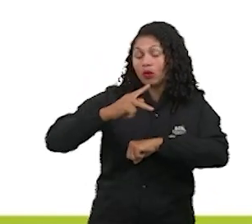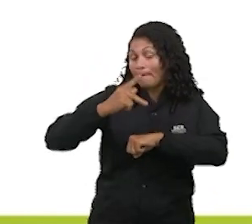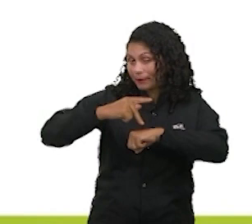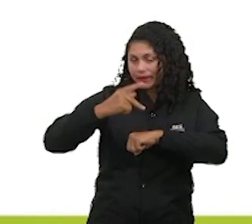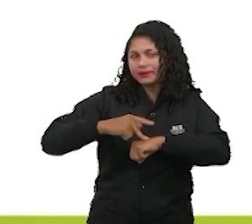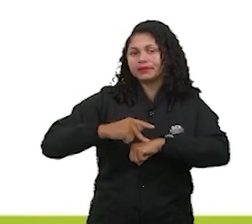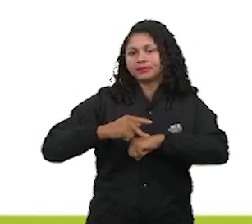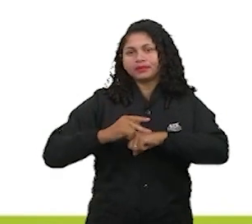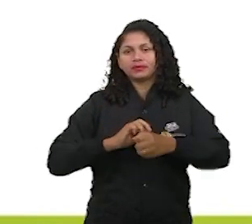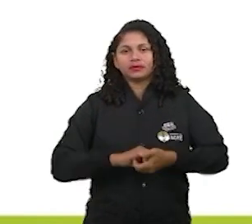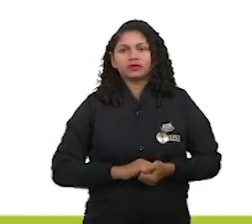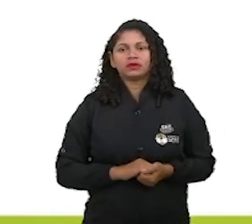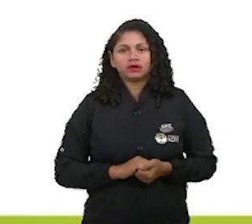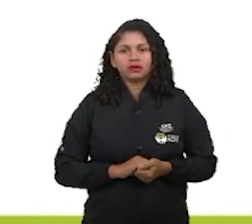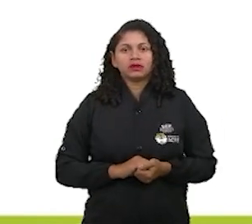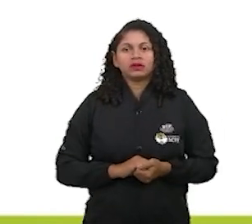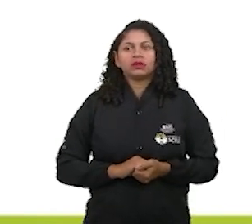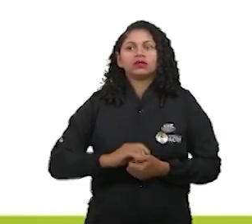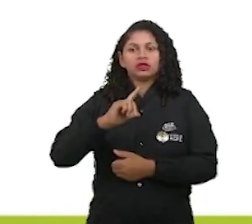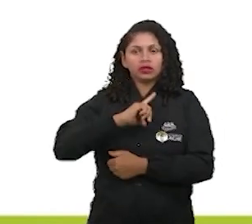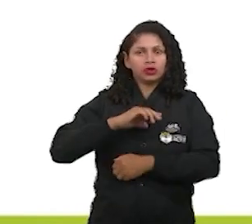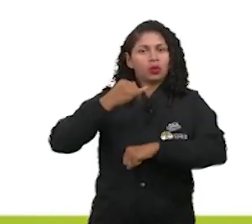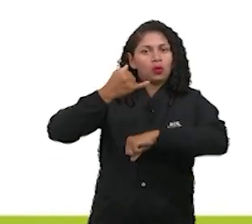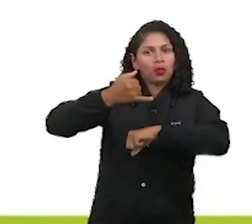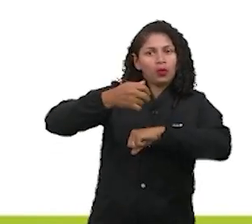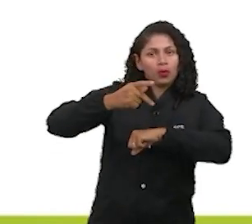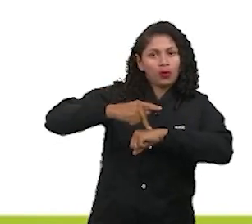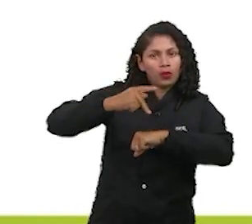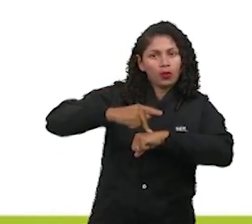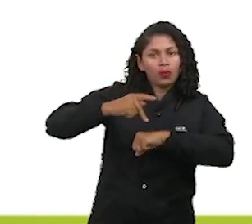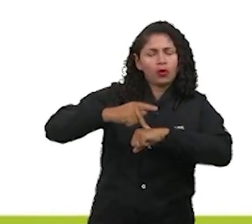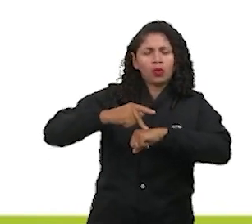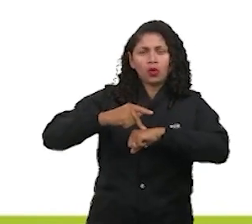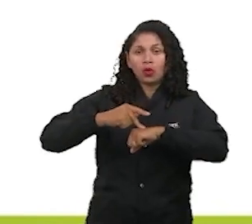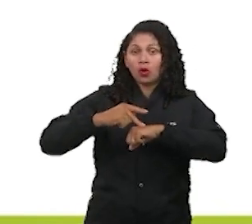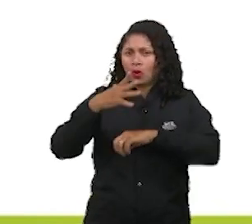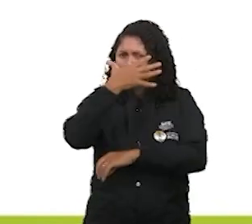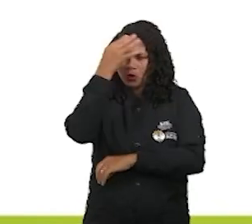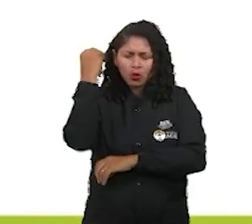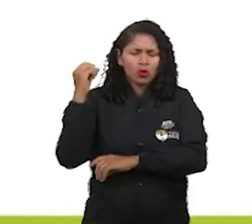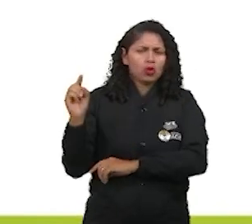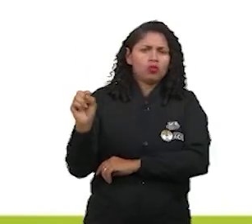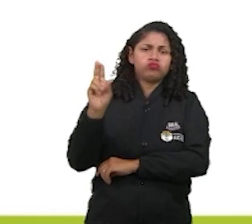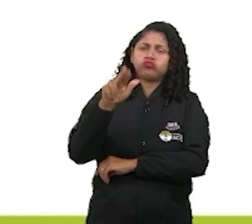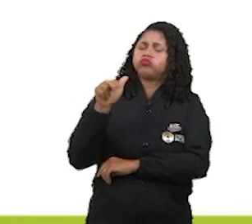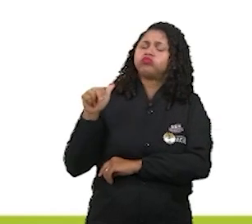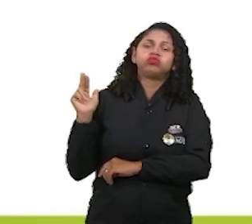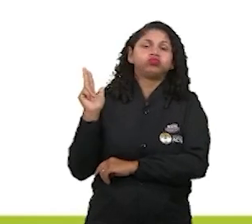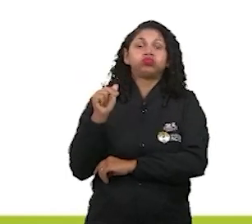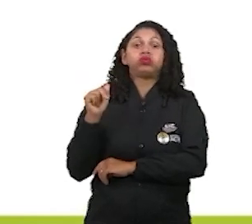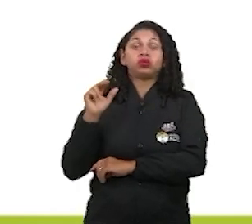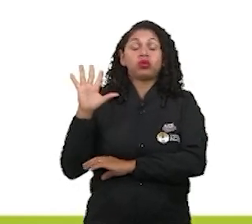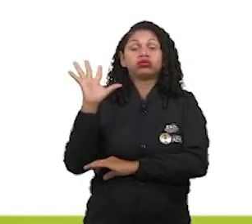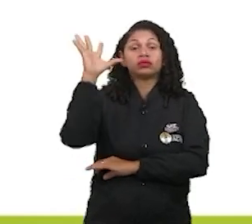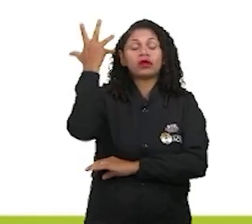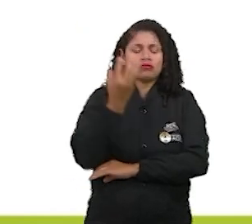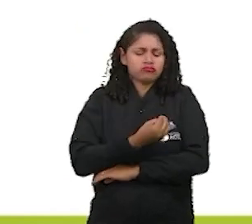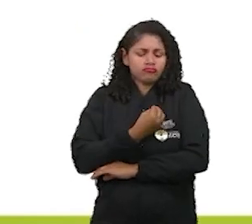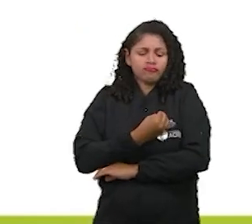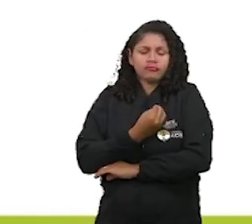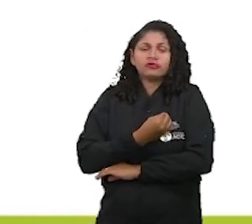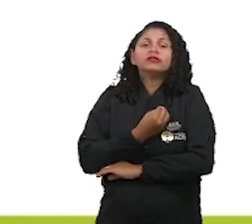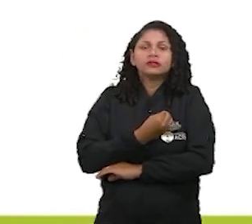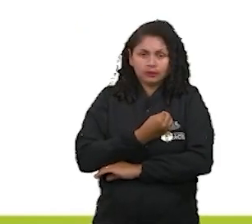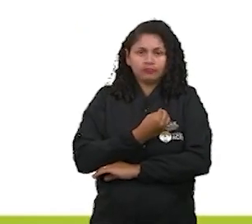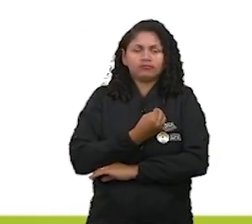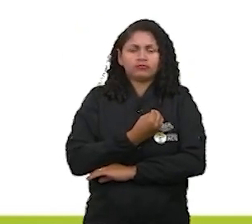pedra. No meio do caminho tinha uma pedra. Nunca me esquecerei desse acontecimento na minha vida, de minhas retinas